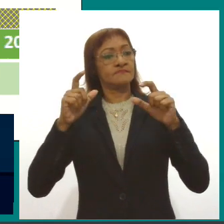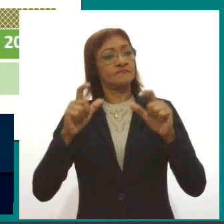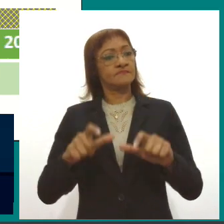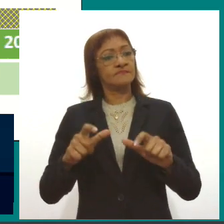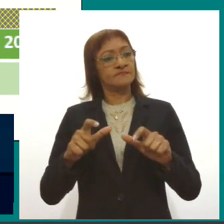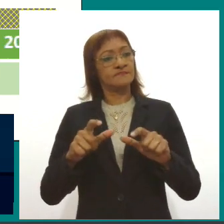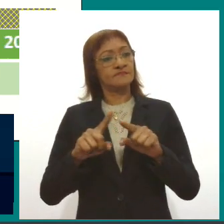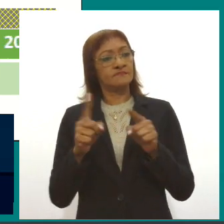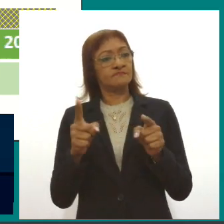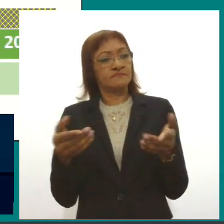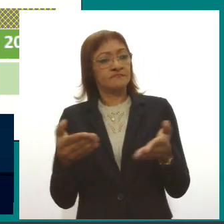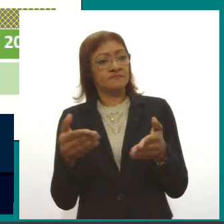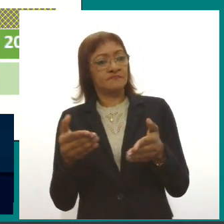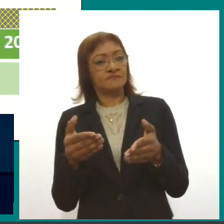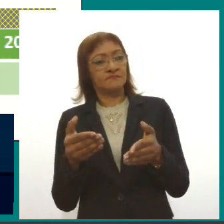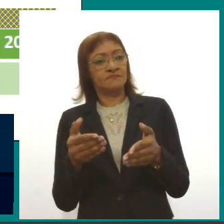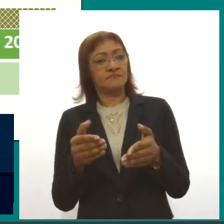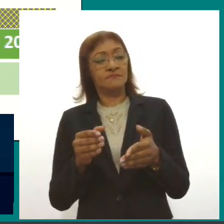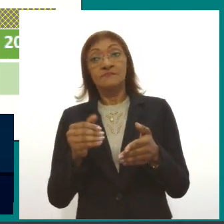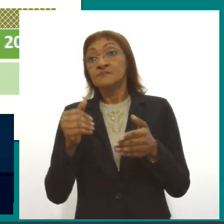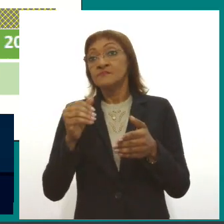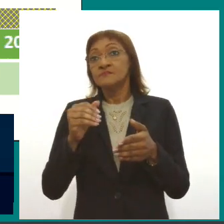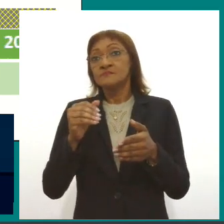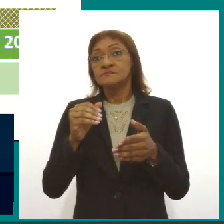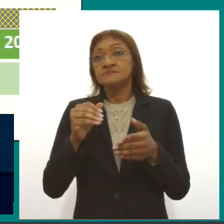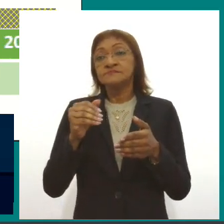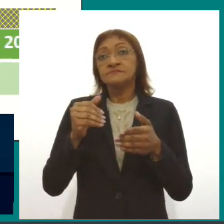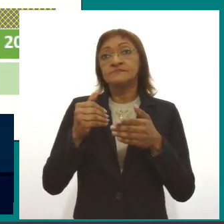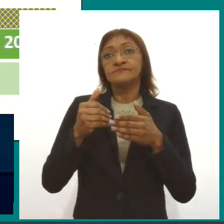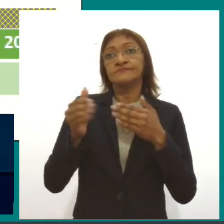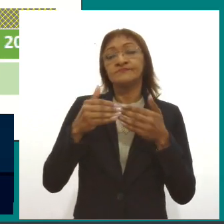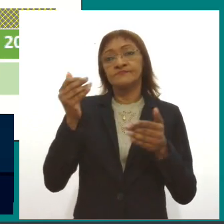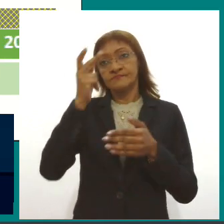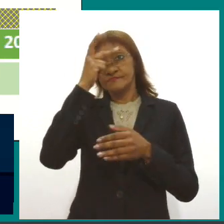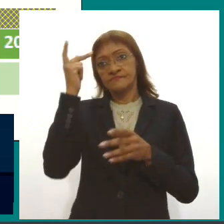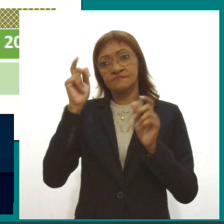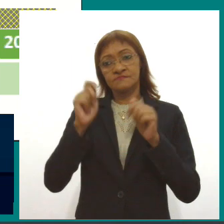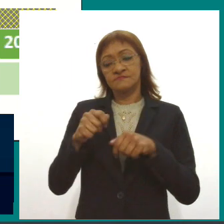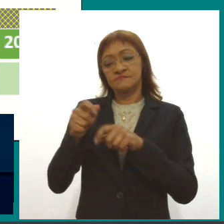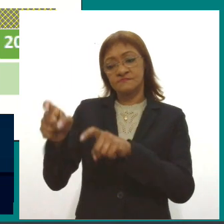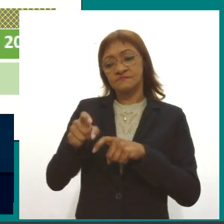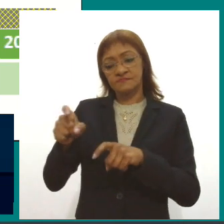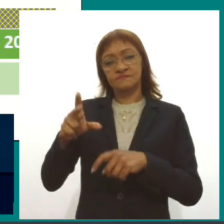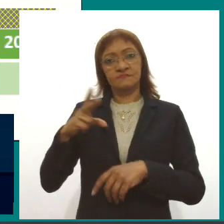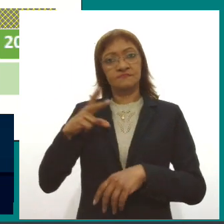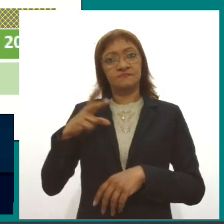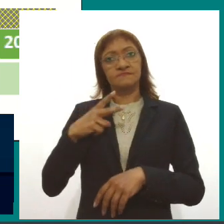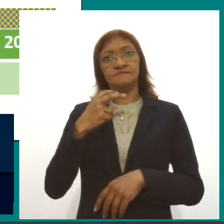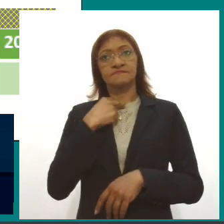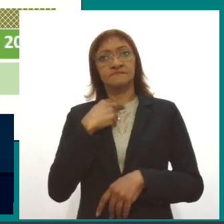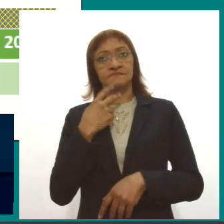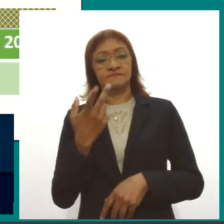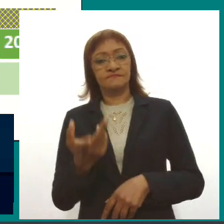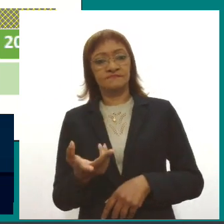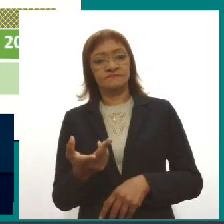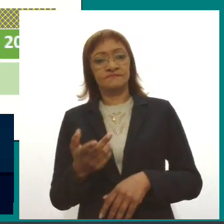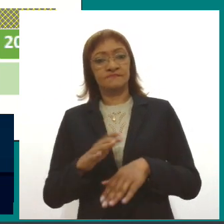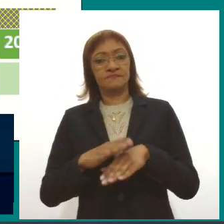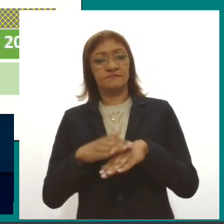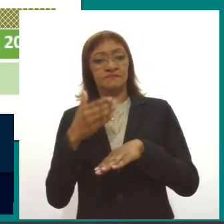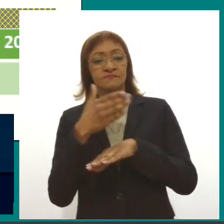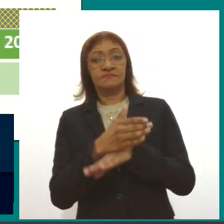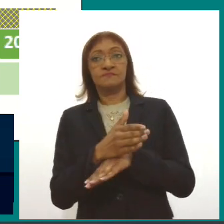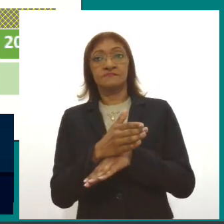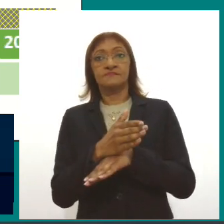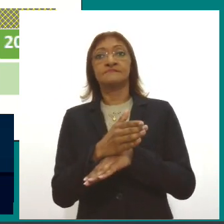que por enquanto, se qualquer agricultor quiser transformar alguma área em reserva particular, ele vai ter que recorrer ao governo